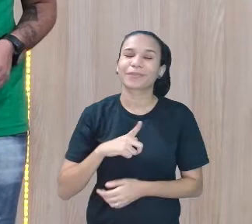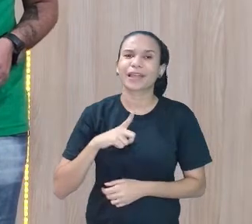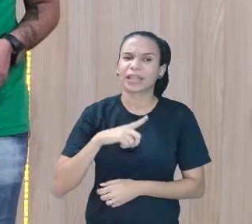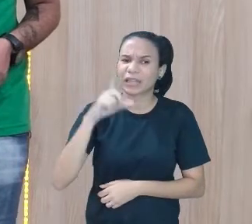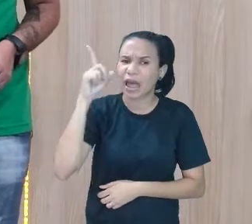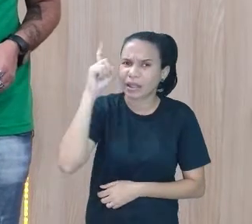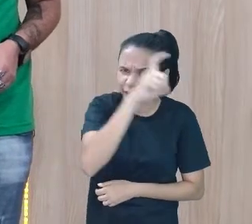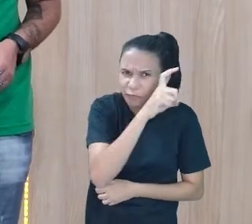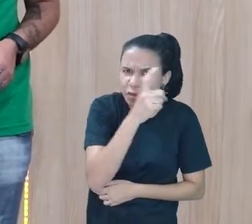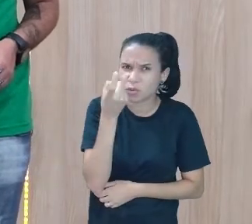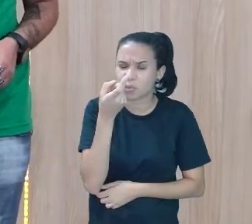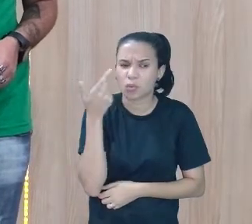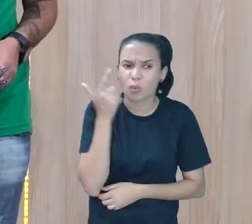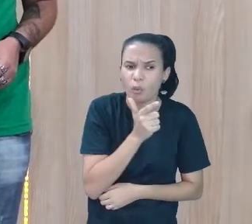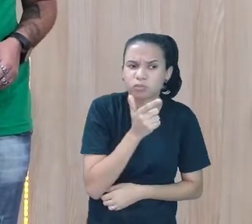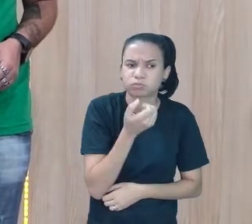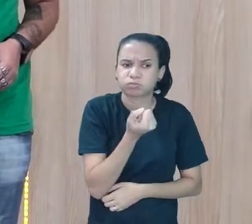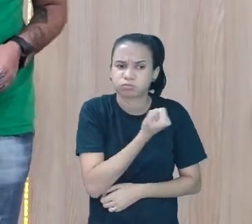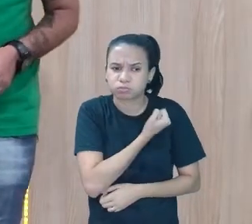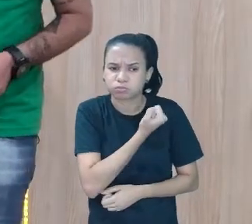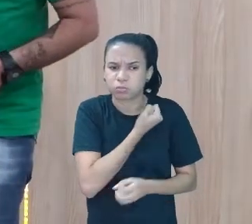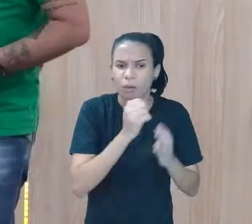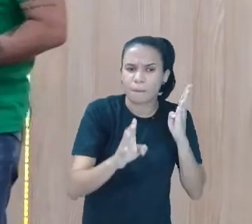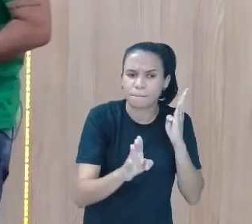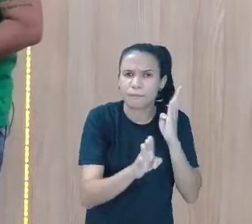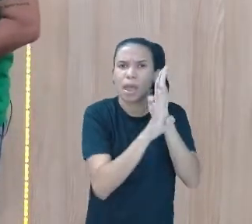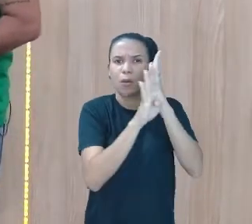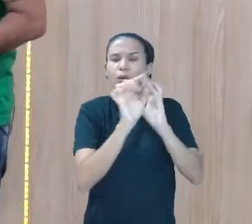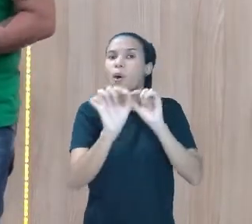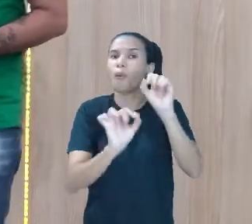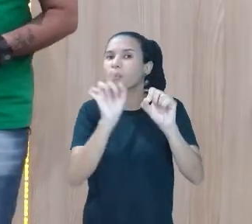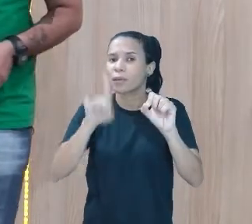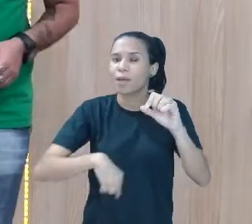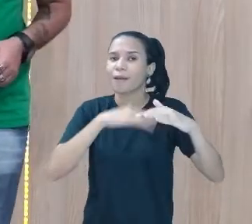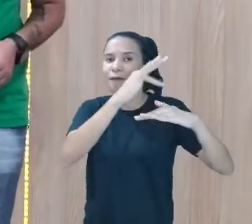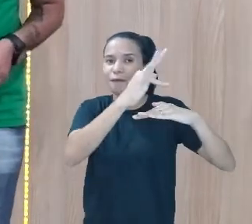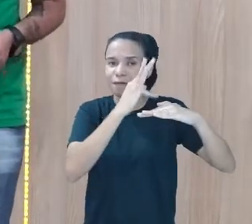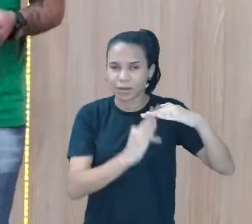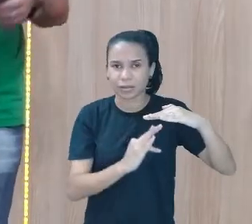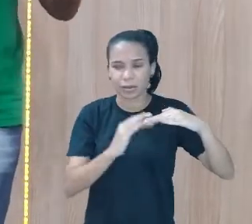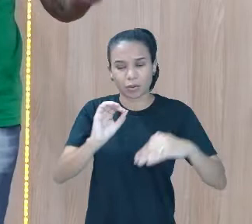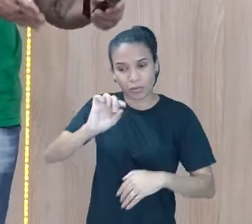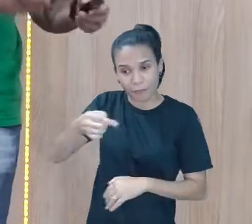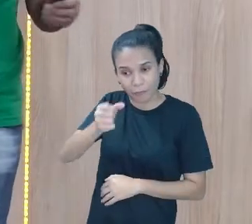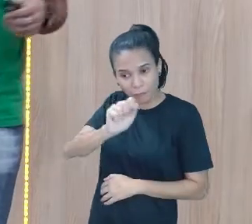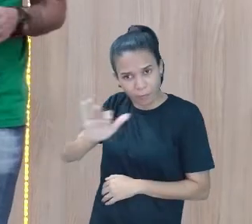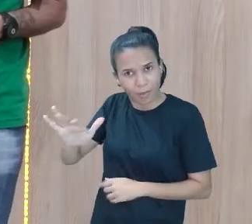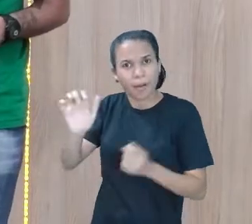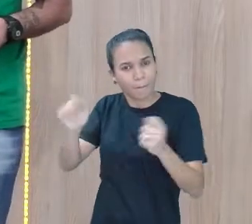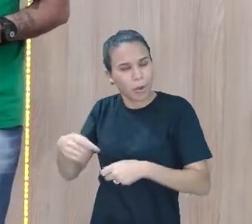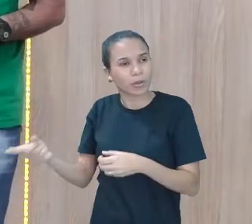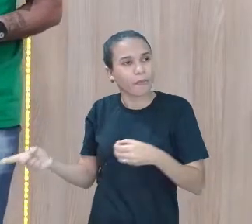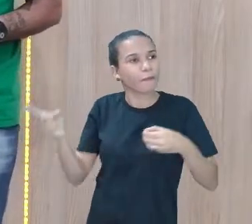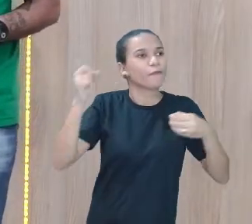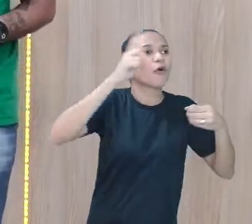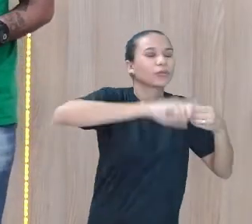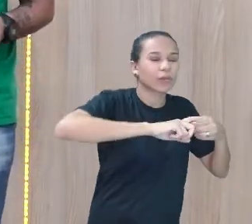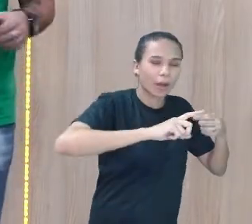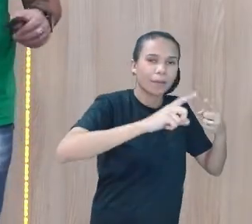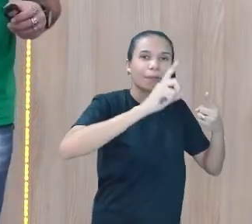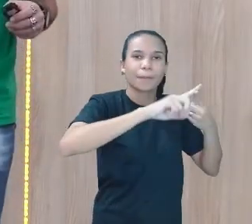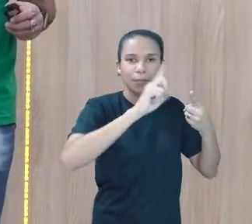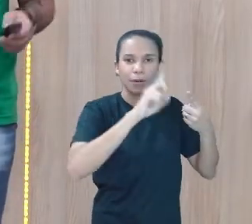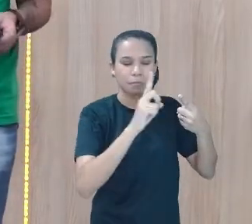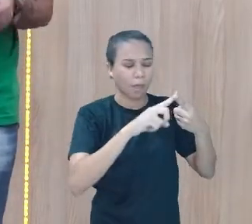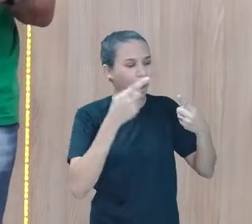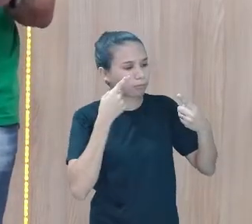tenha dificuldade em chegar nessa fração equivalente, que ela é uma fração decimal, você volta lá para a primeira técnica e aplica